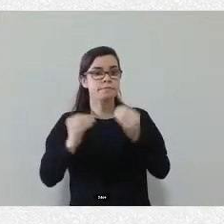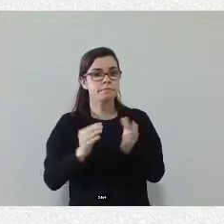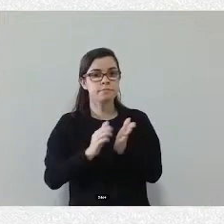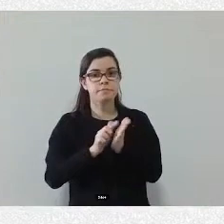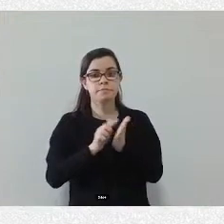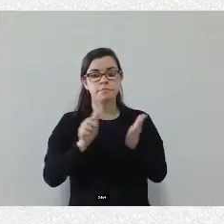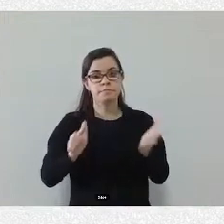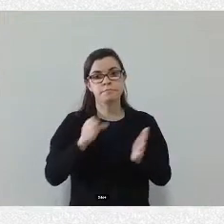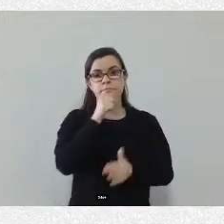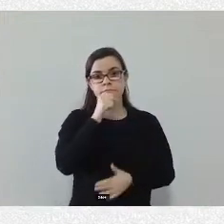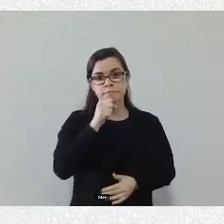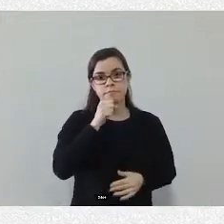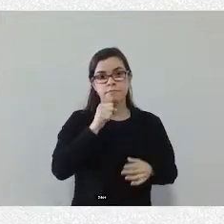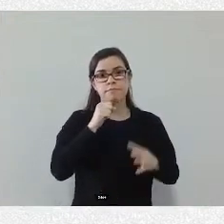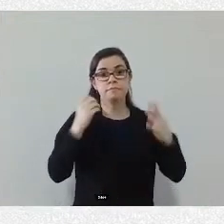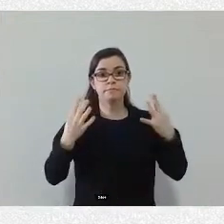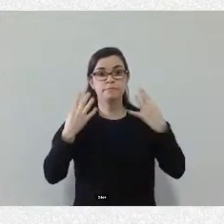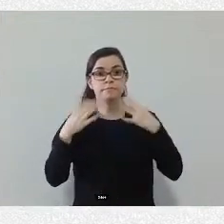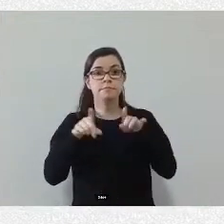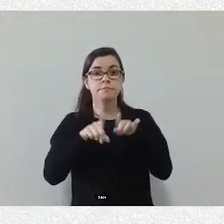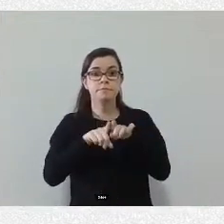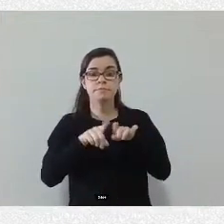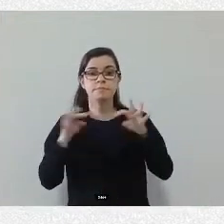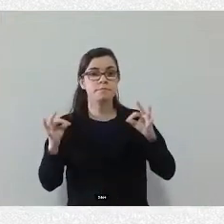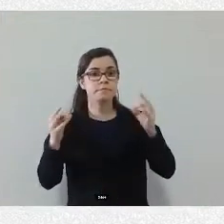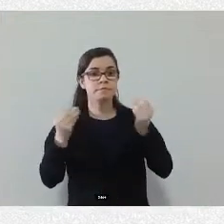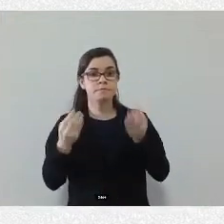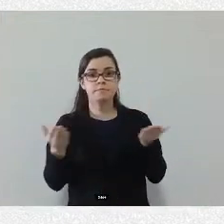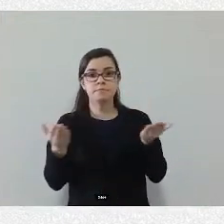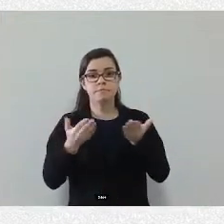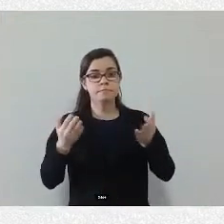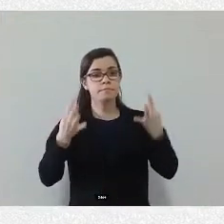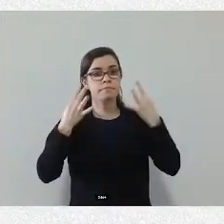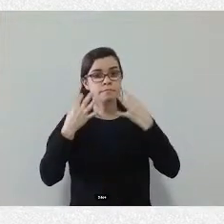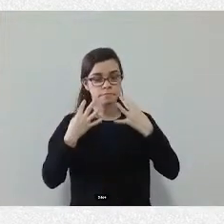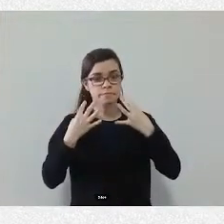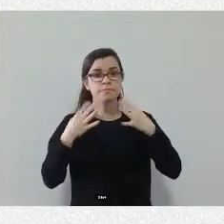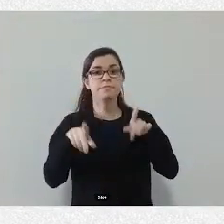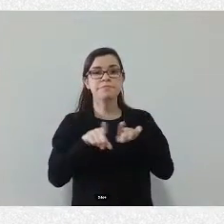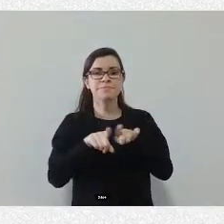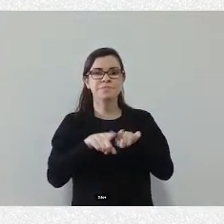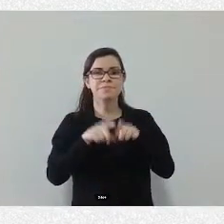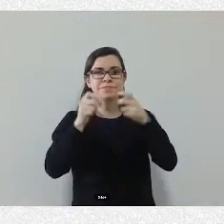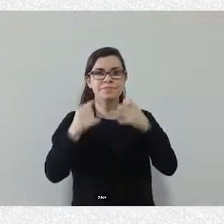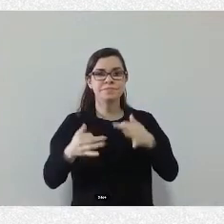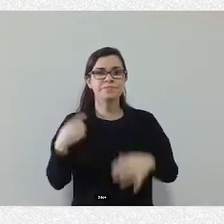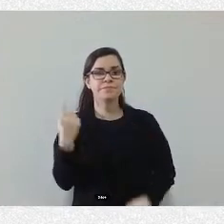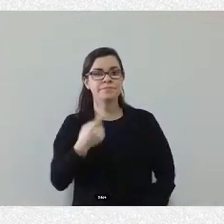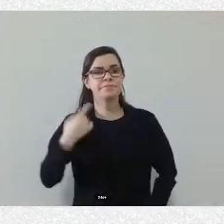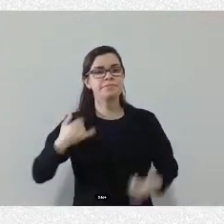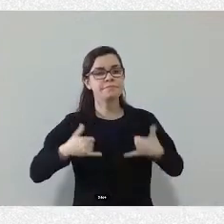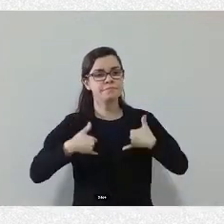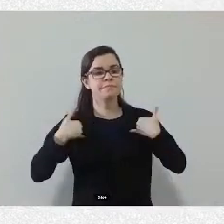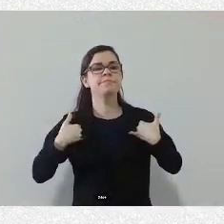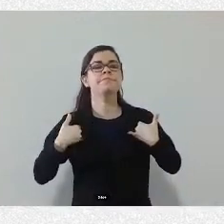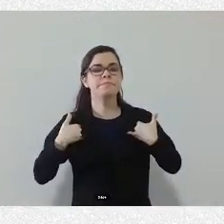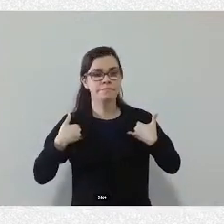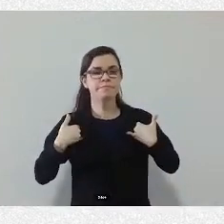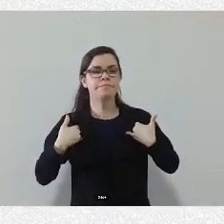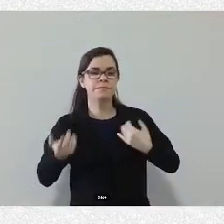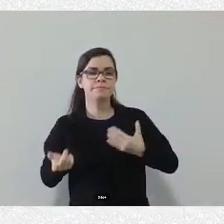pessoas que estão assistindo essa entrevista. E também dizer do nosso orgulho de poder fazer parte de um estudo tão